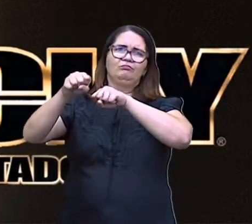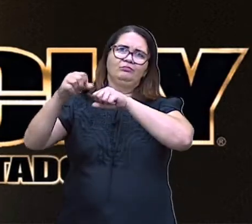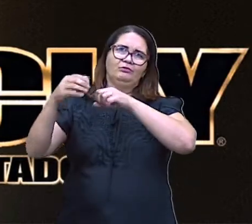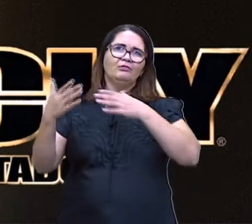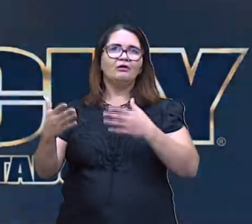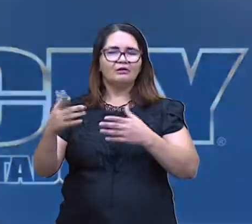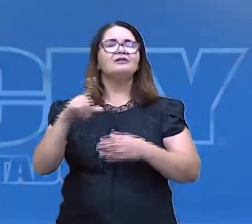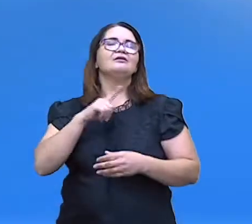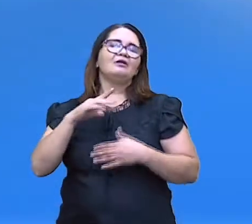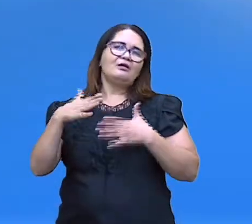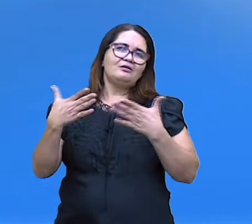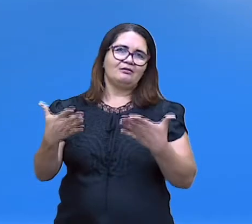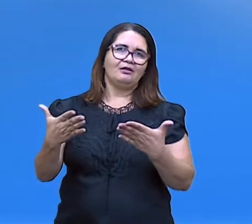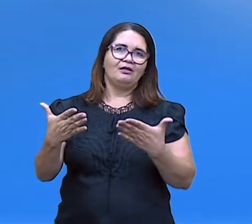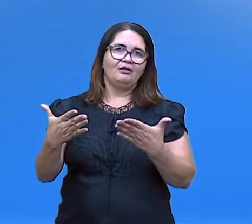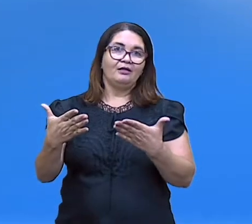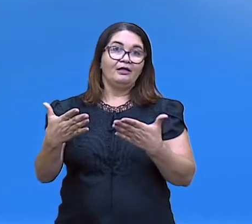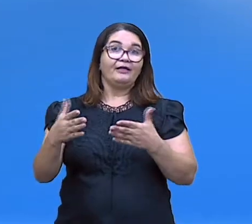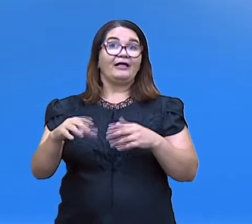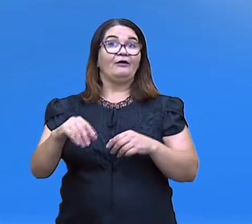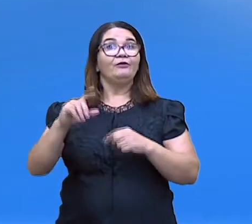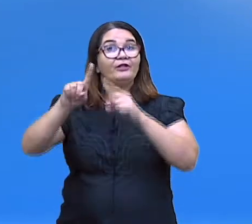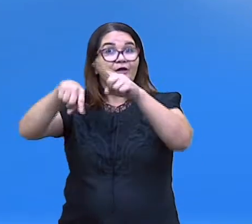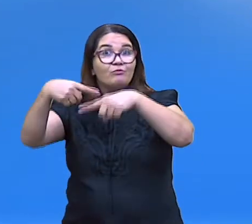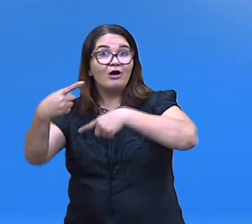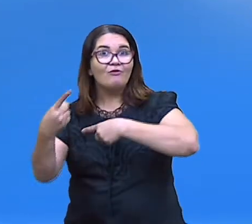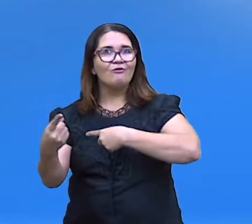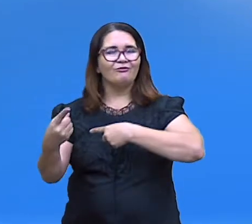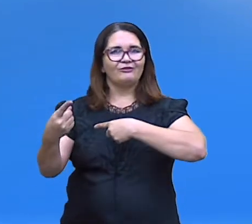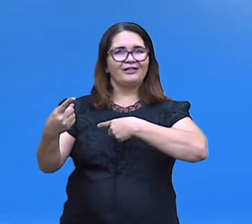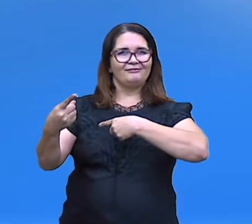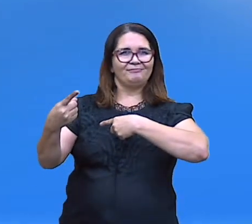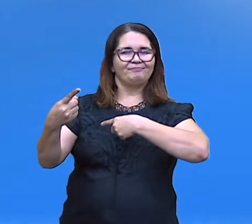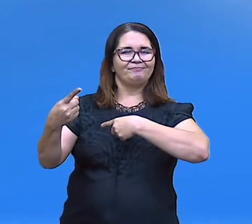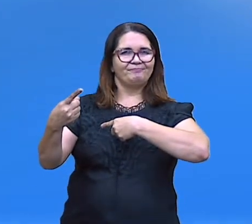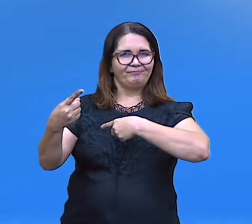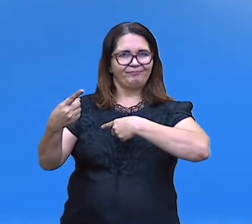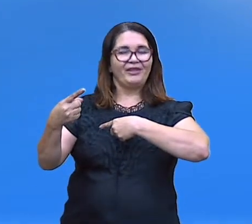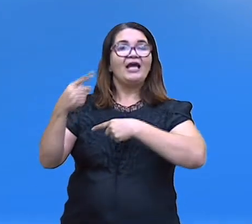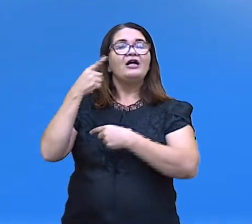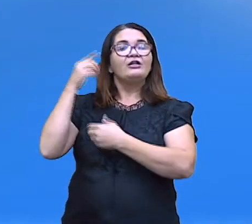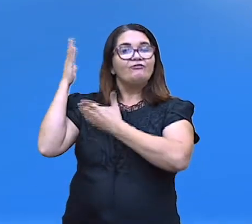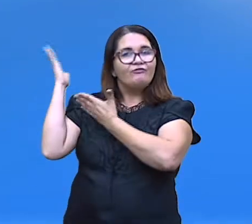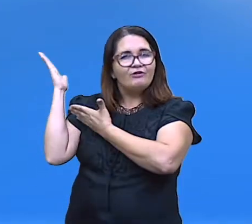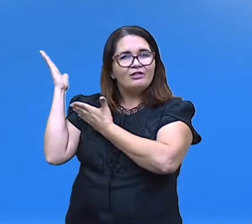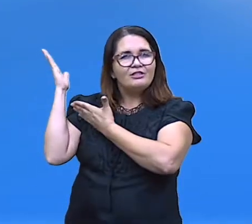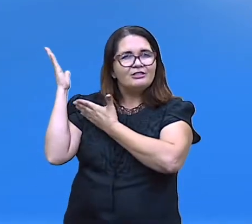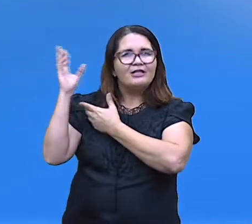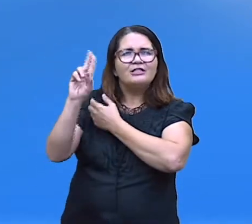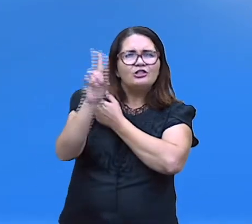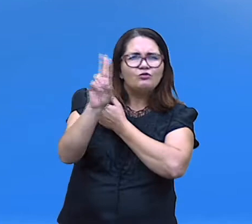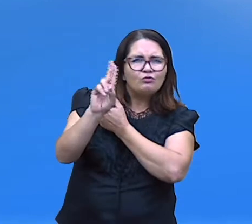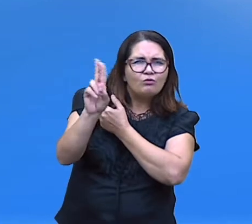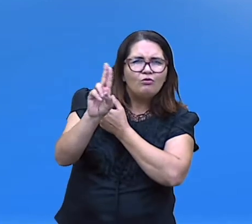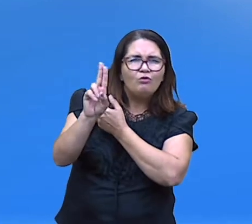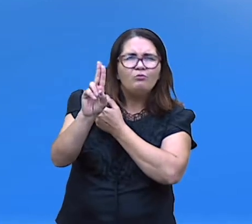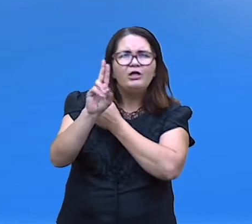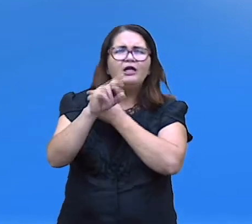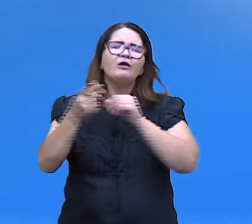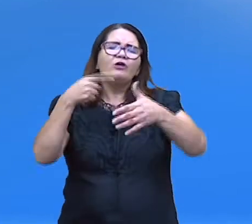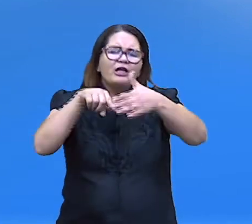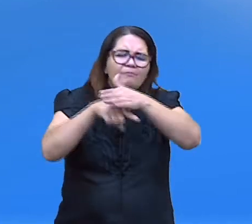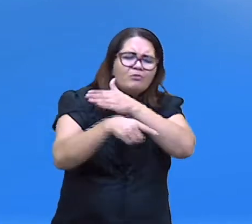tem a storyline. E eu acertei de primeira essa, hein? Que é onde se aprofunda na descrição